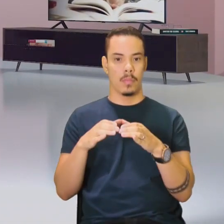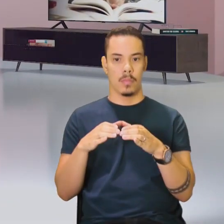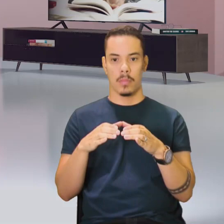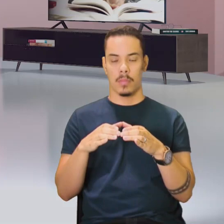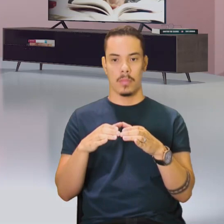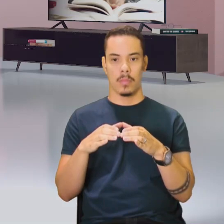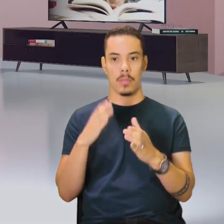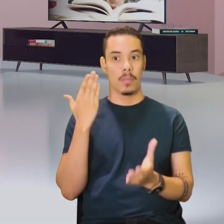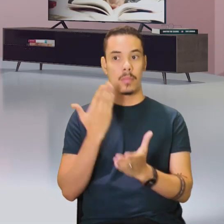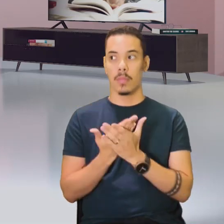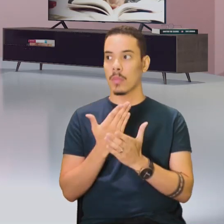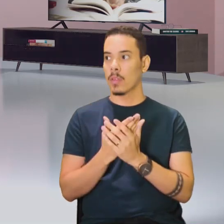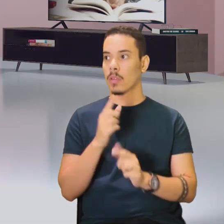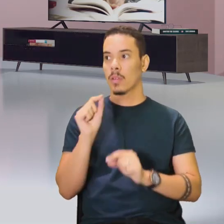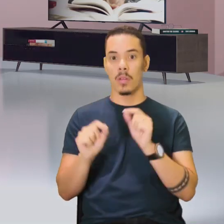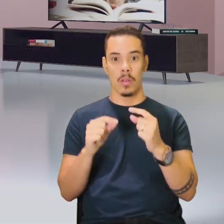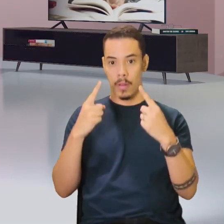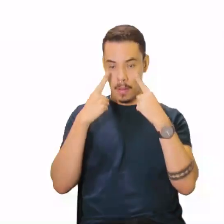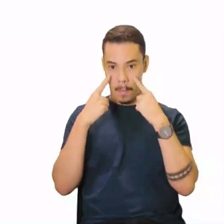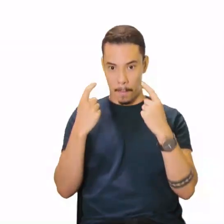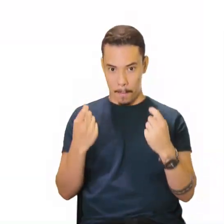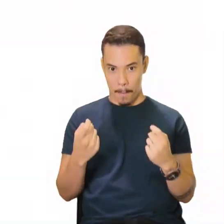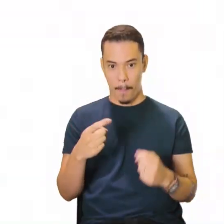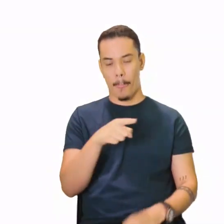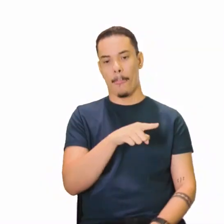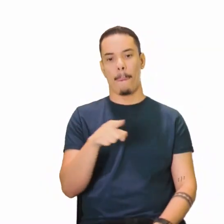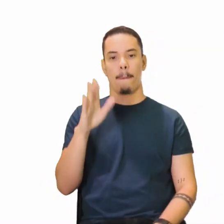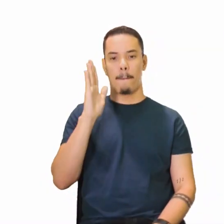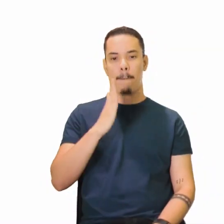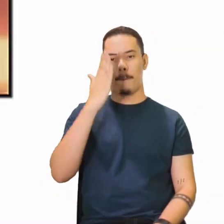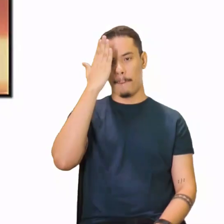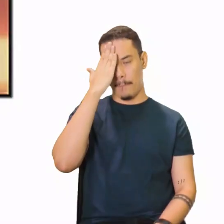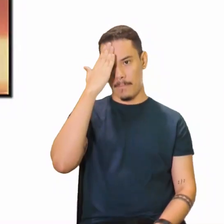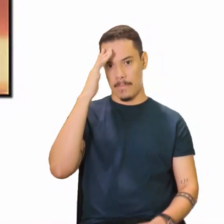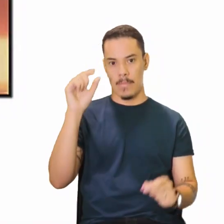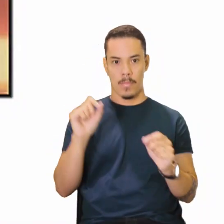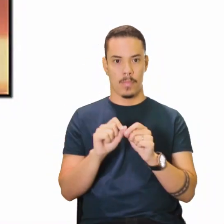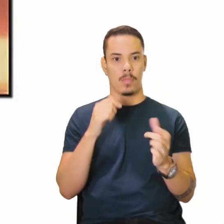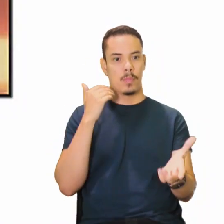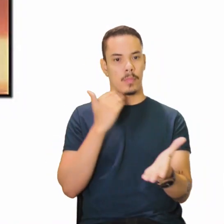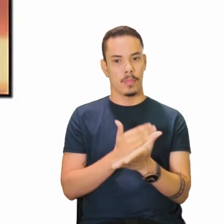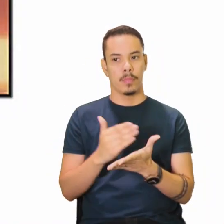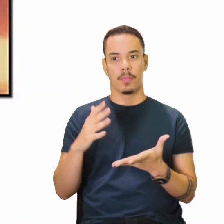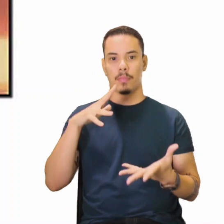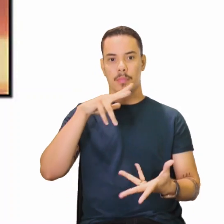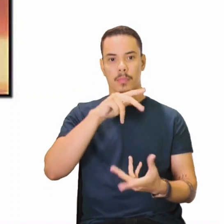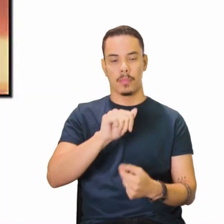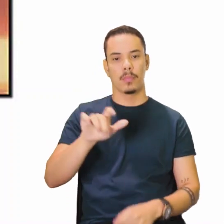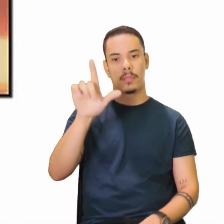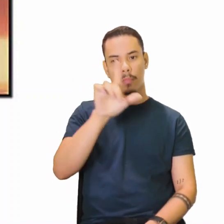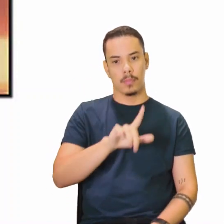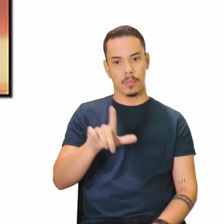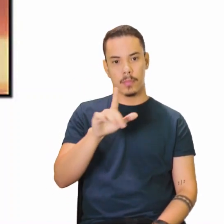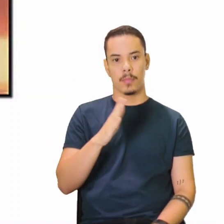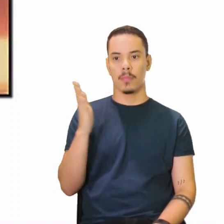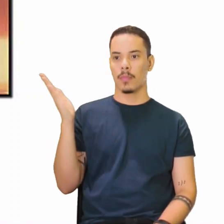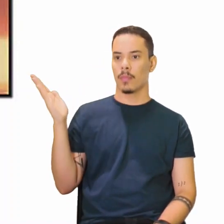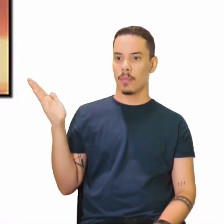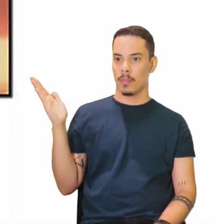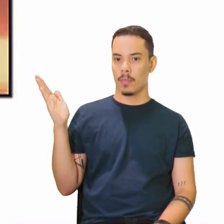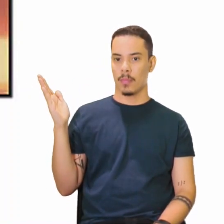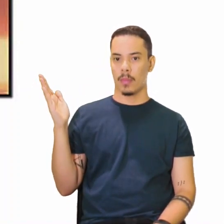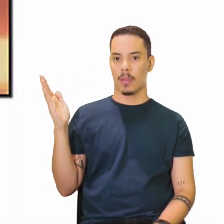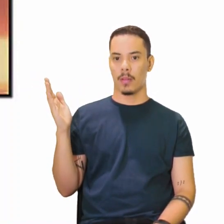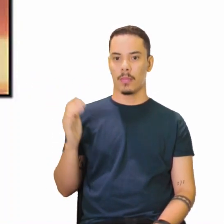leitura algo interessante, que você já vai aí começar esse mundo literário com